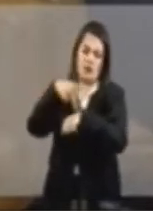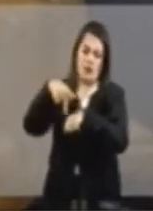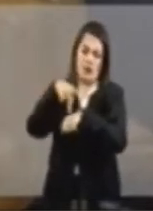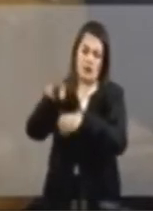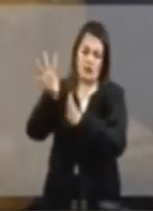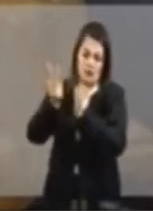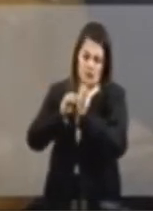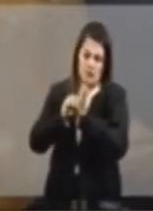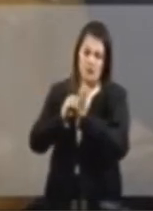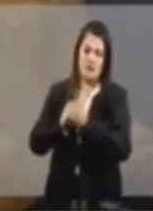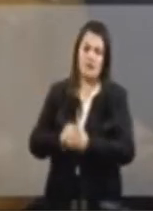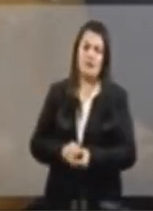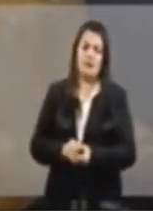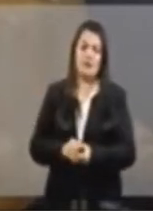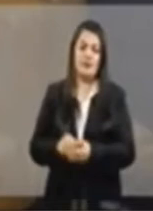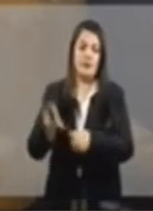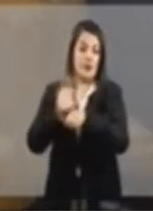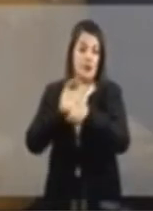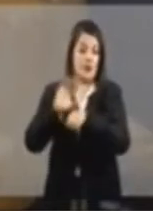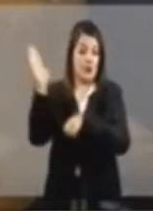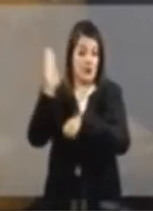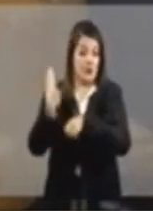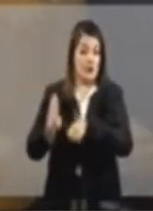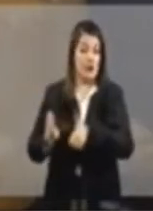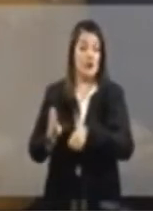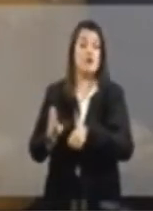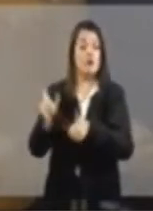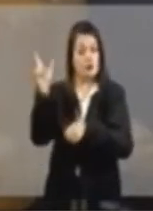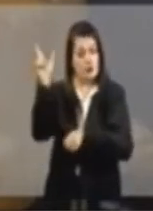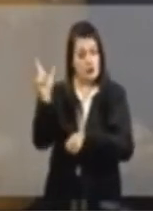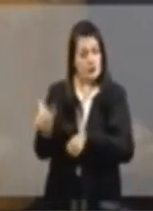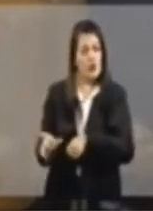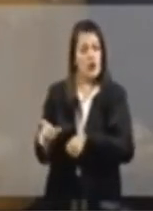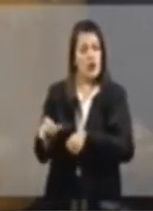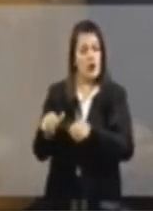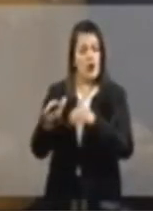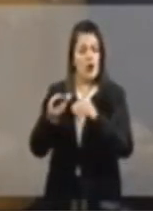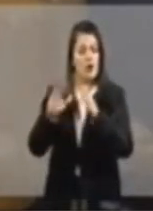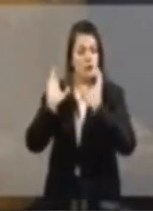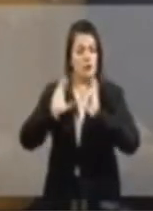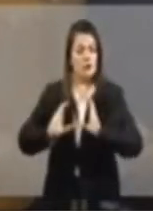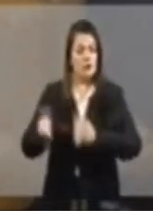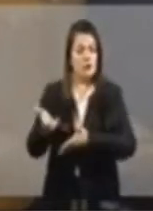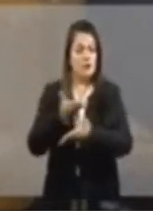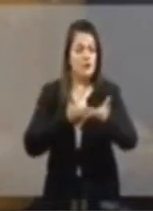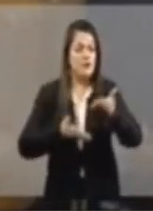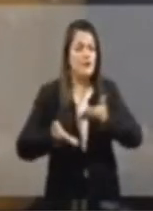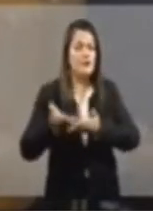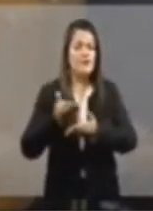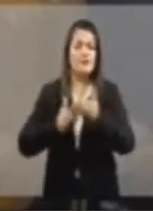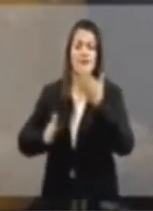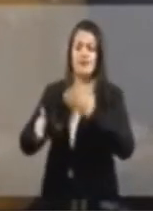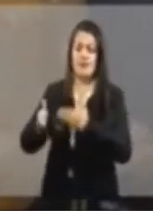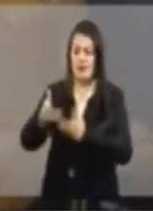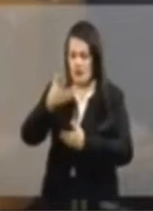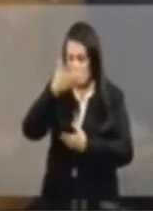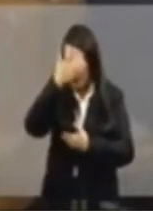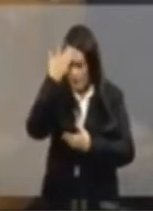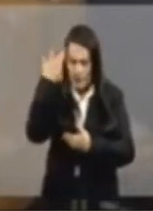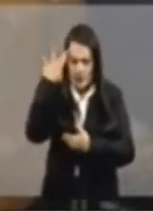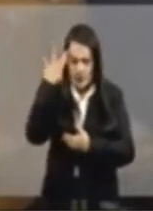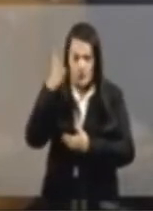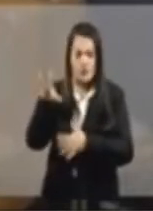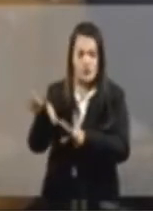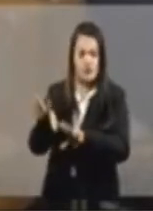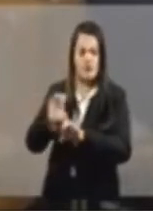brasileira é conhecida como cidadão porquê porque a essência dela o espírito dela